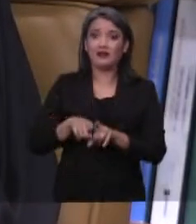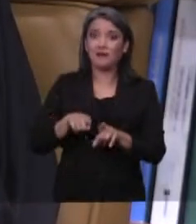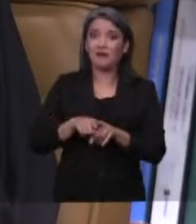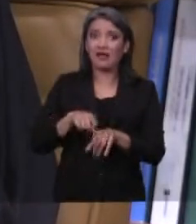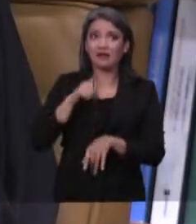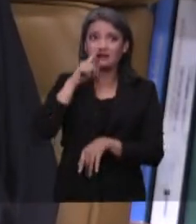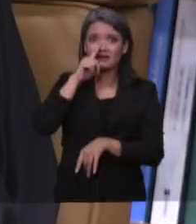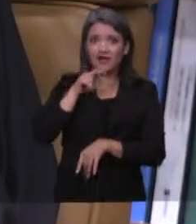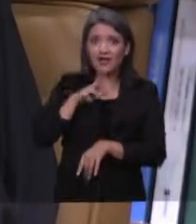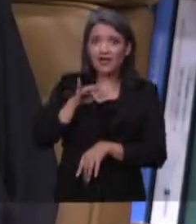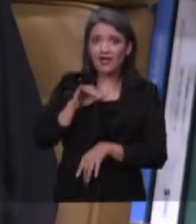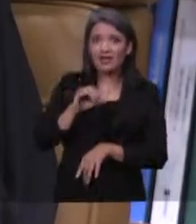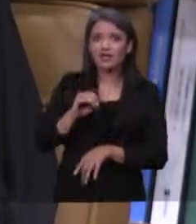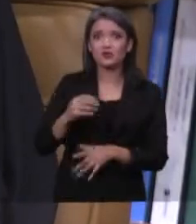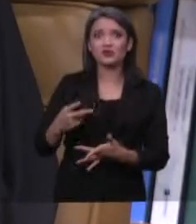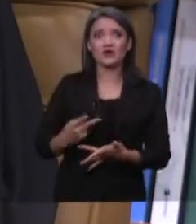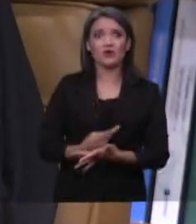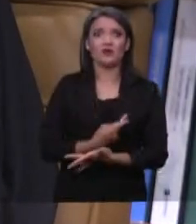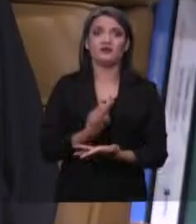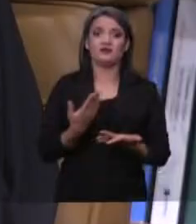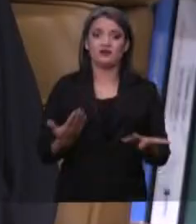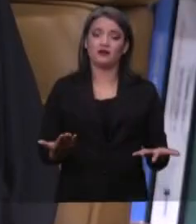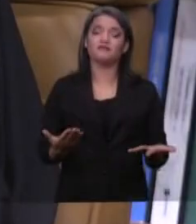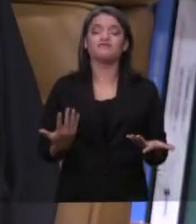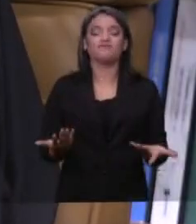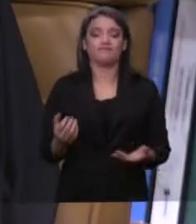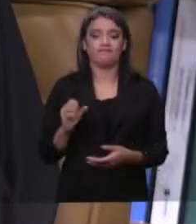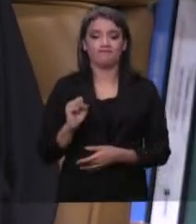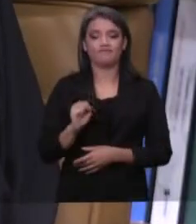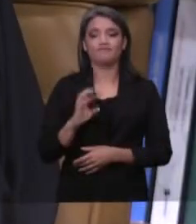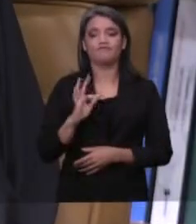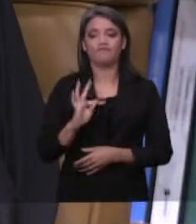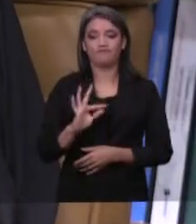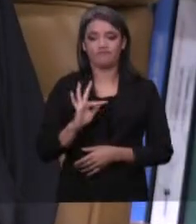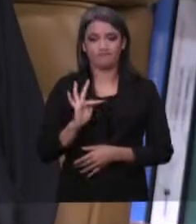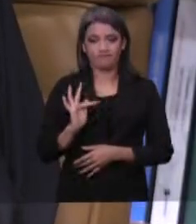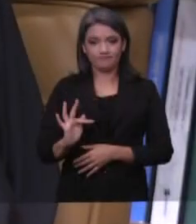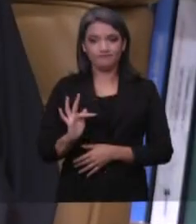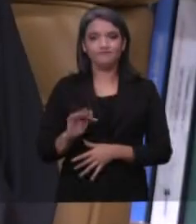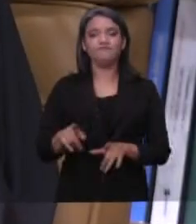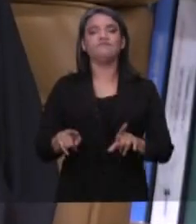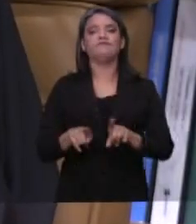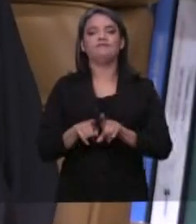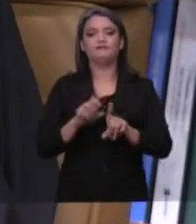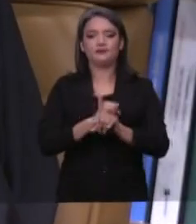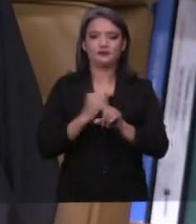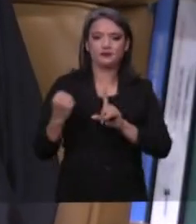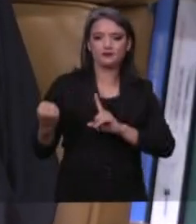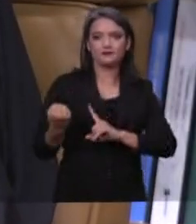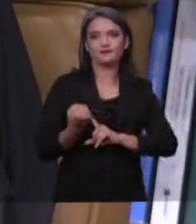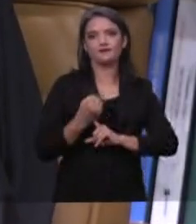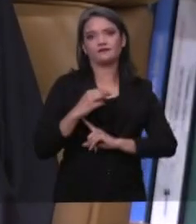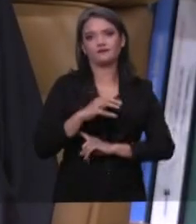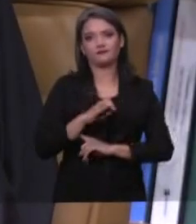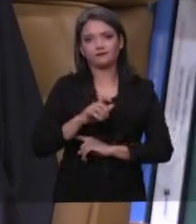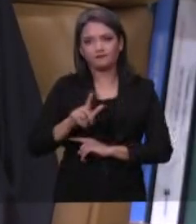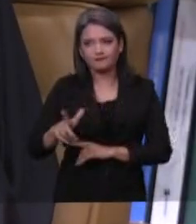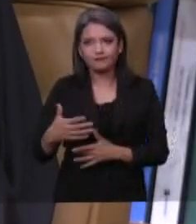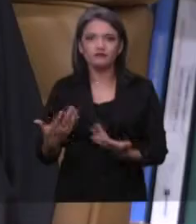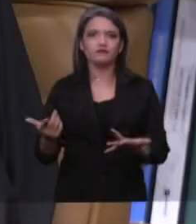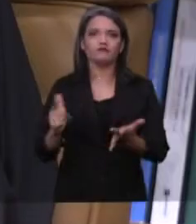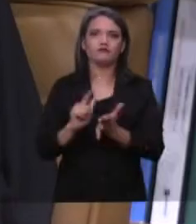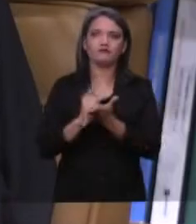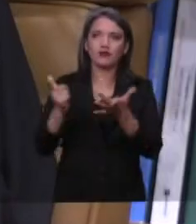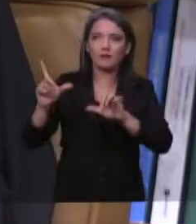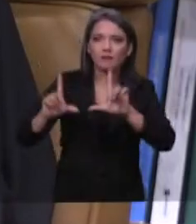corremos. E acho que o Supremo e a sociedade civil e a imprensa